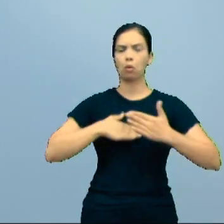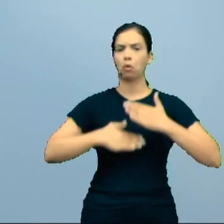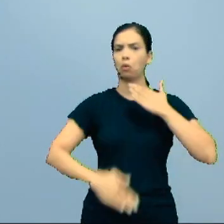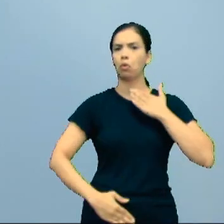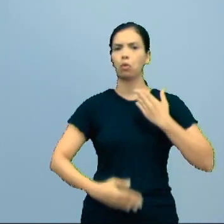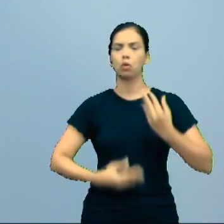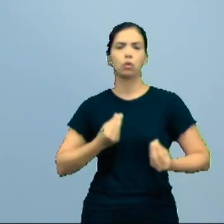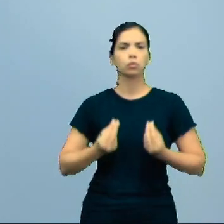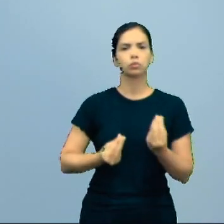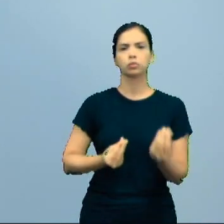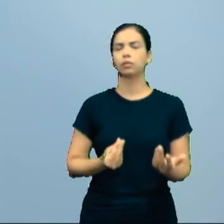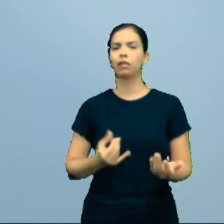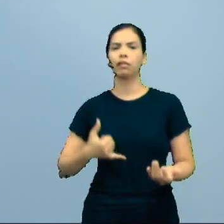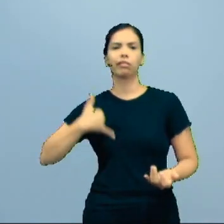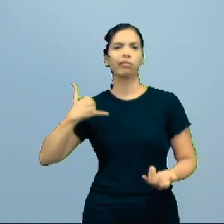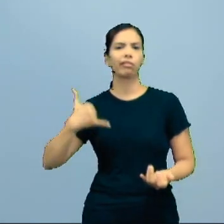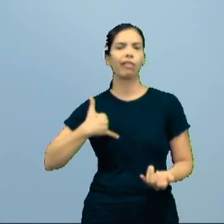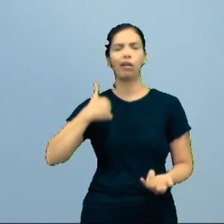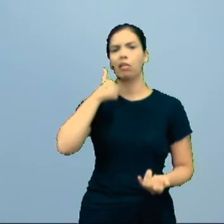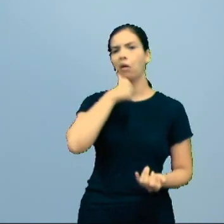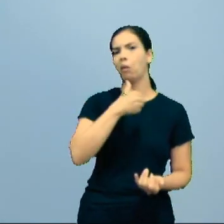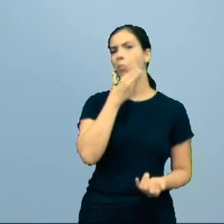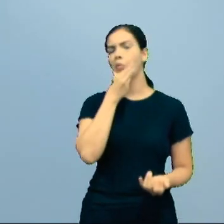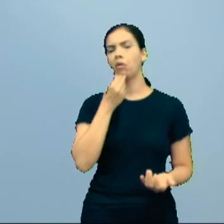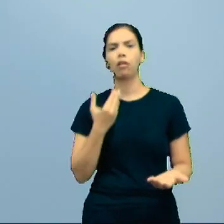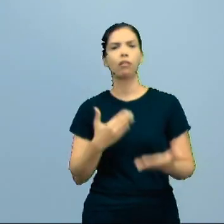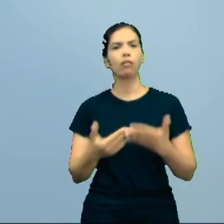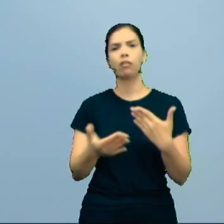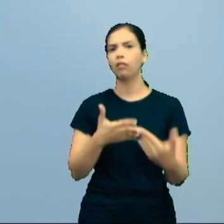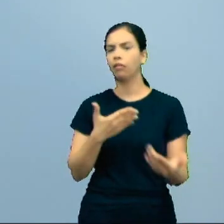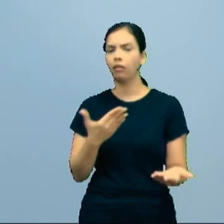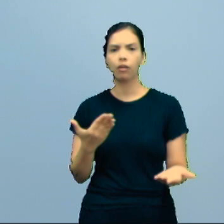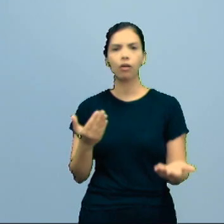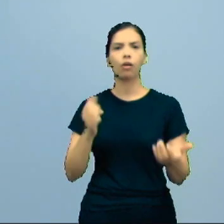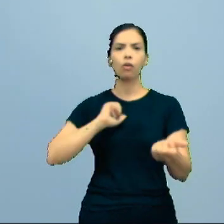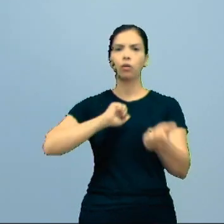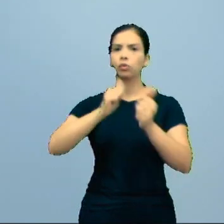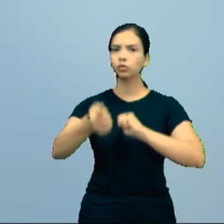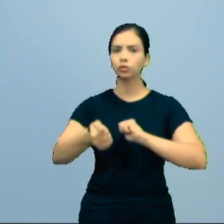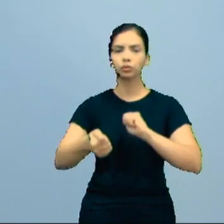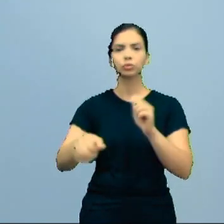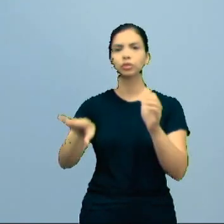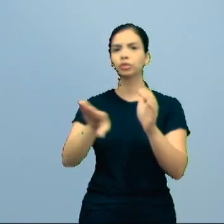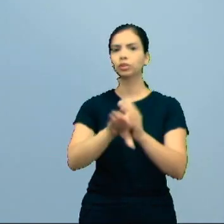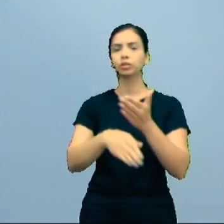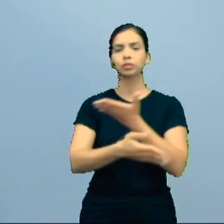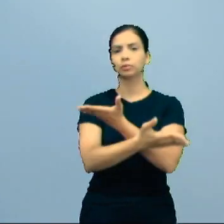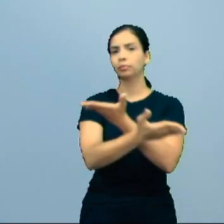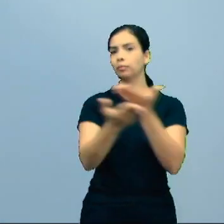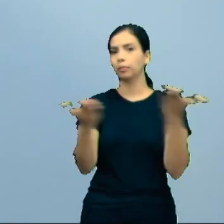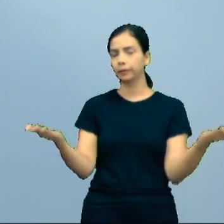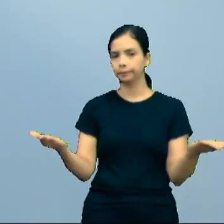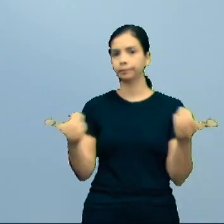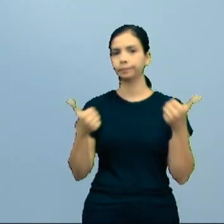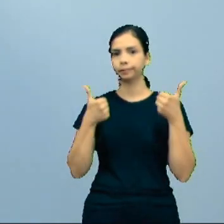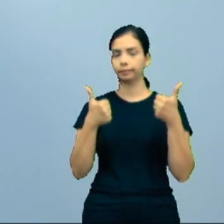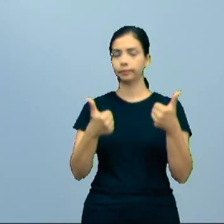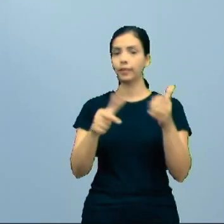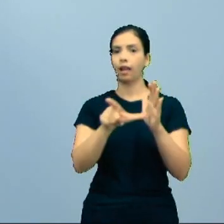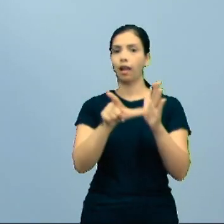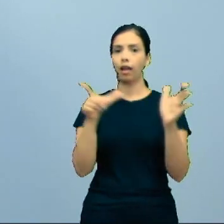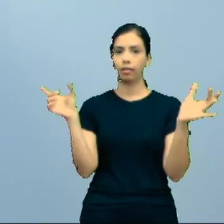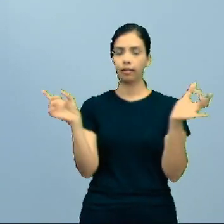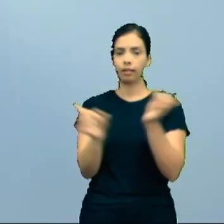seu gênero, da sua idade, independente de qualquer coisa. A gente quer que o esporte chegue para todo mundo. Pois bem, antes de terminar